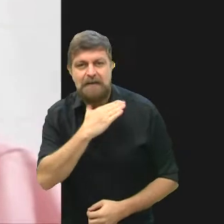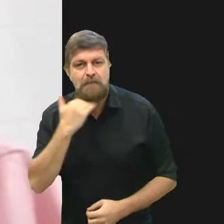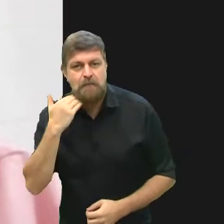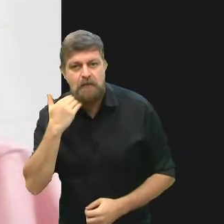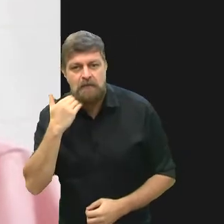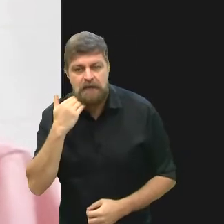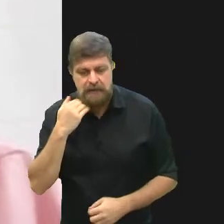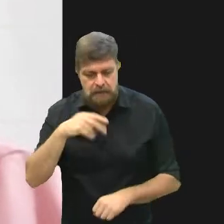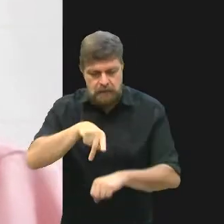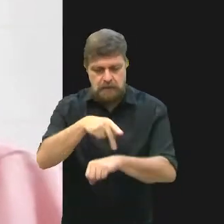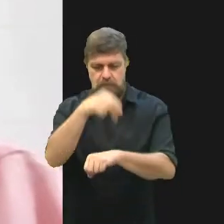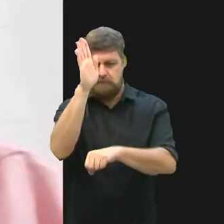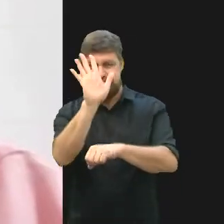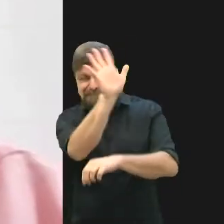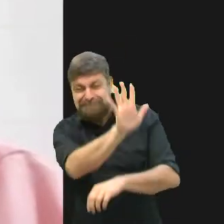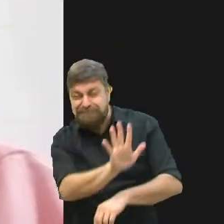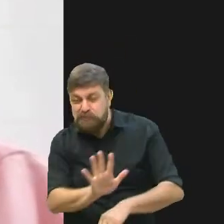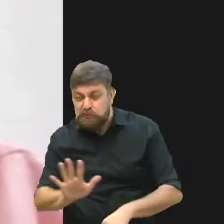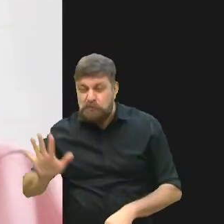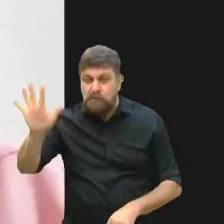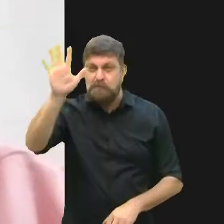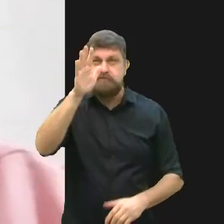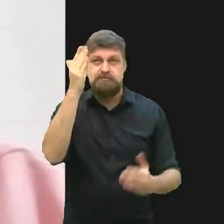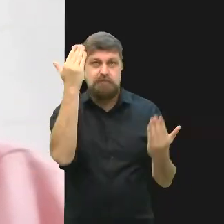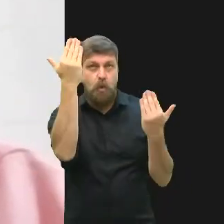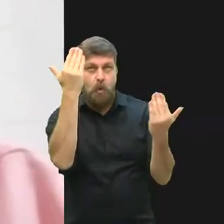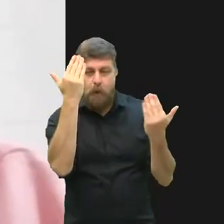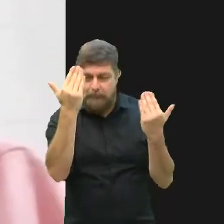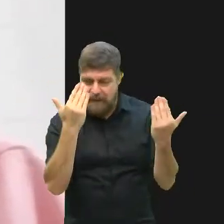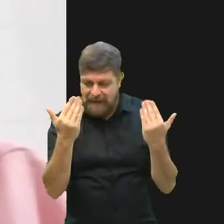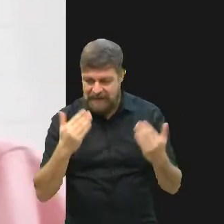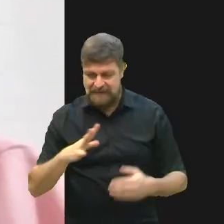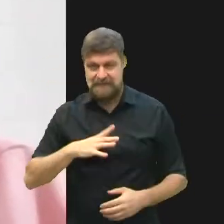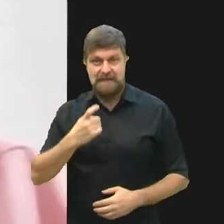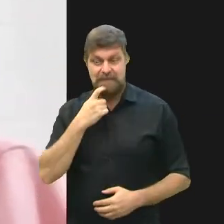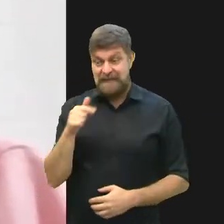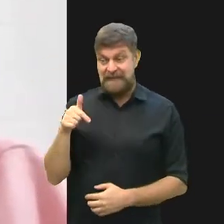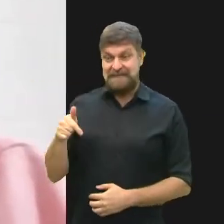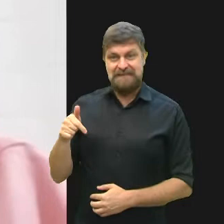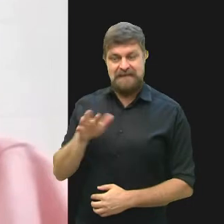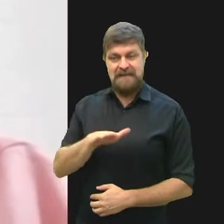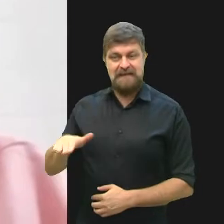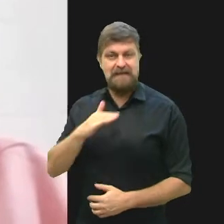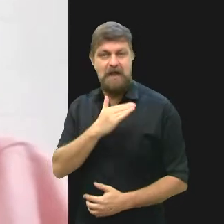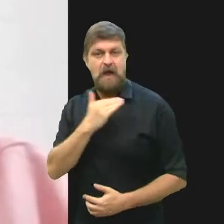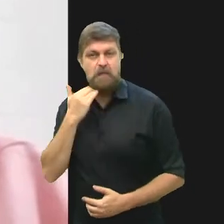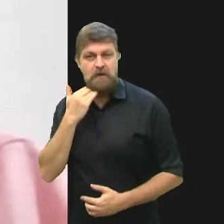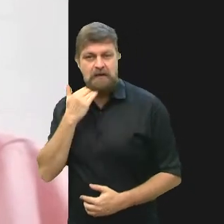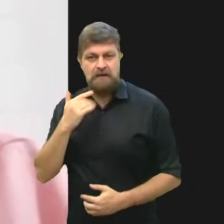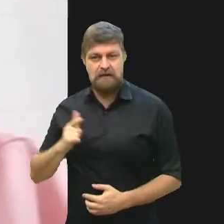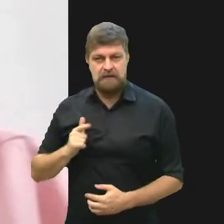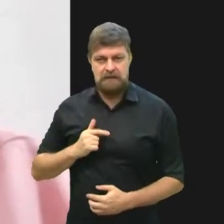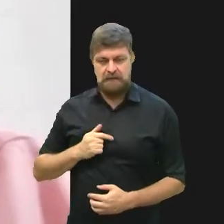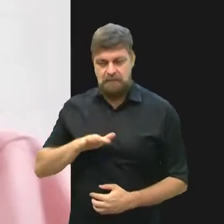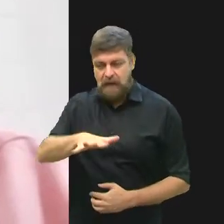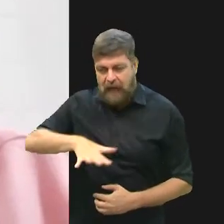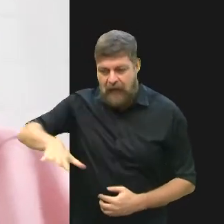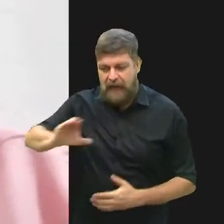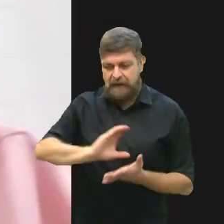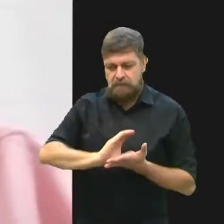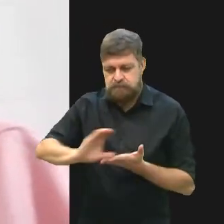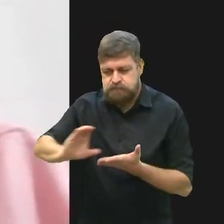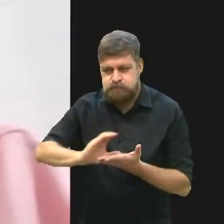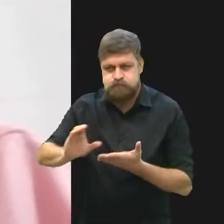infantis aí do país, das grandes cidades brasileiras, né? E isso tem a ver com investimento maciço em saneamento.